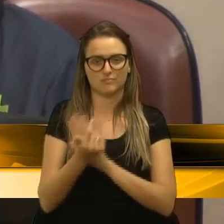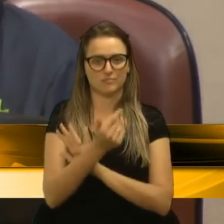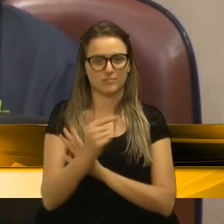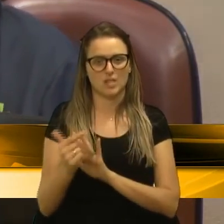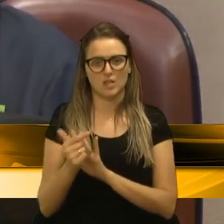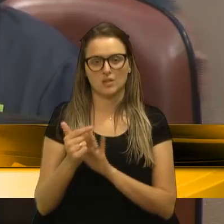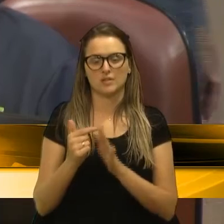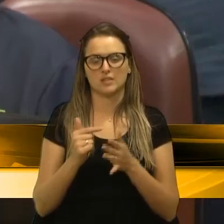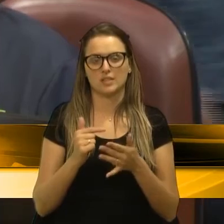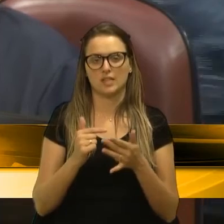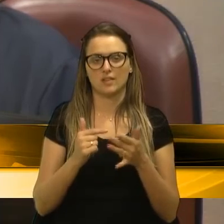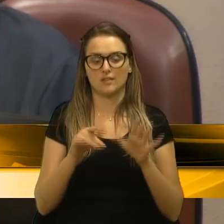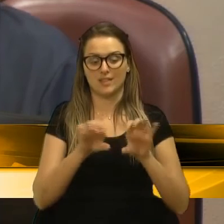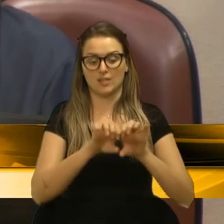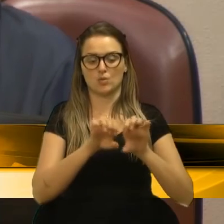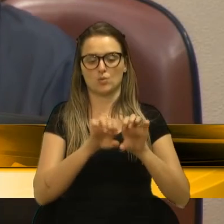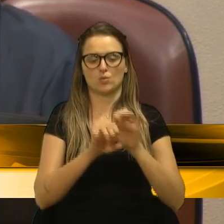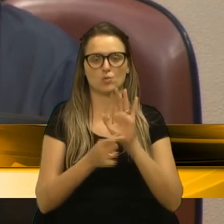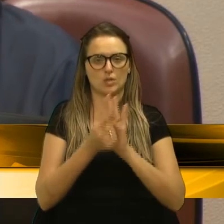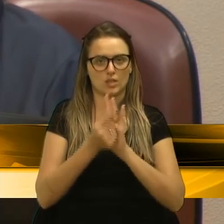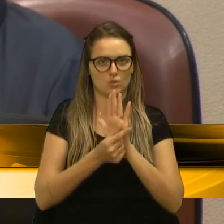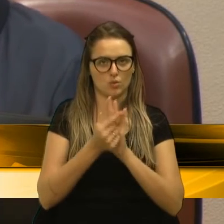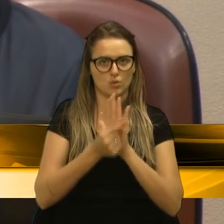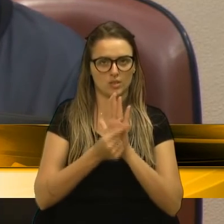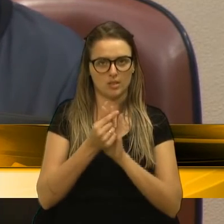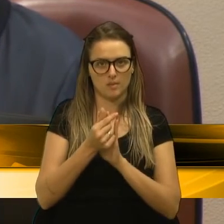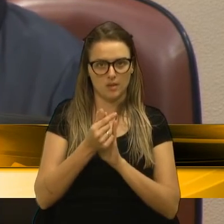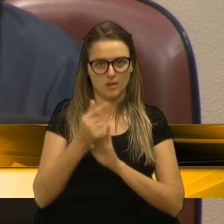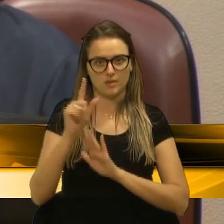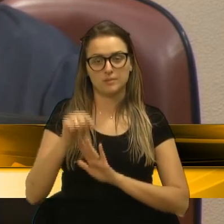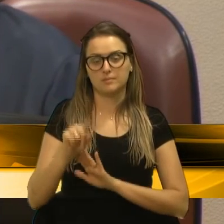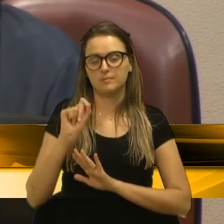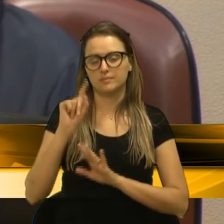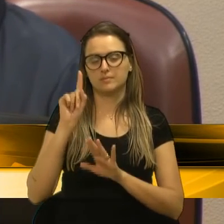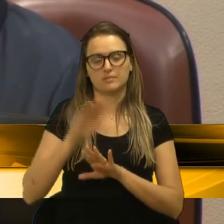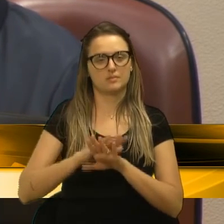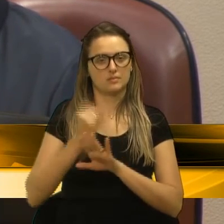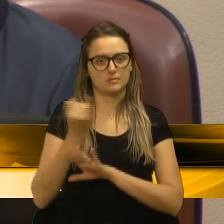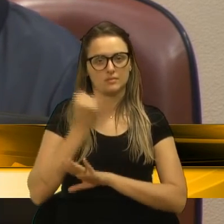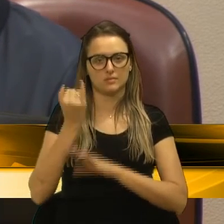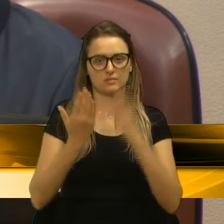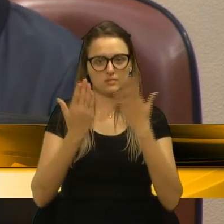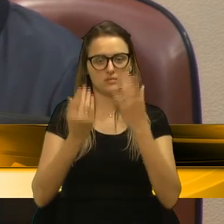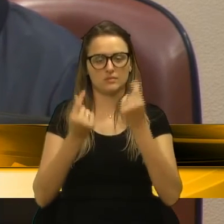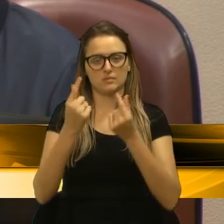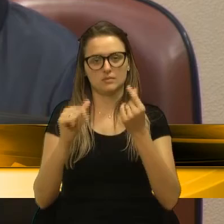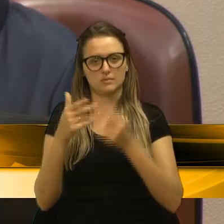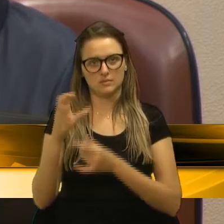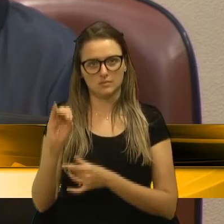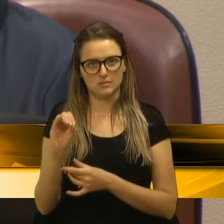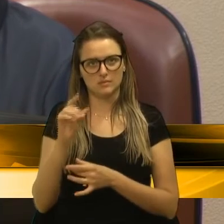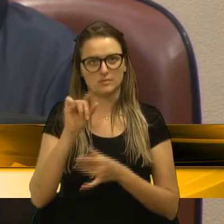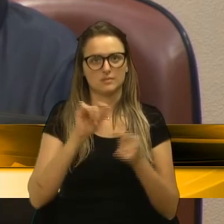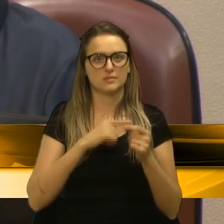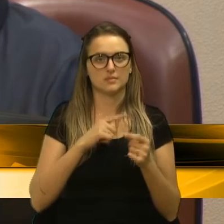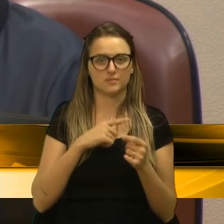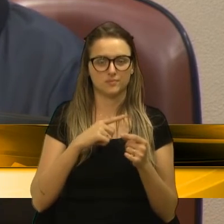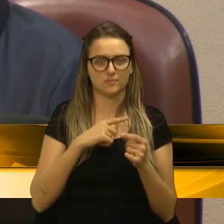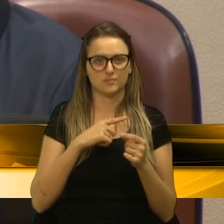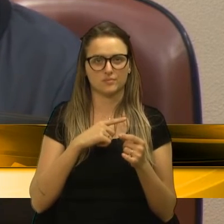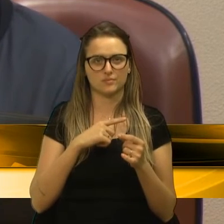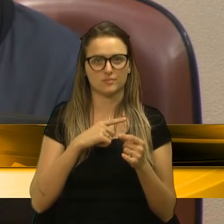devida e rigorosa estruturação do orçamento base da licitação. Com efeito da análise que faço, a situação deixa aberto